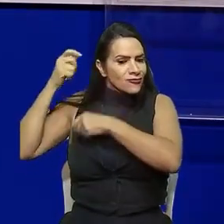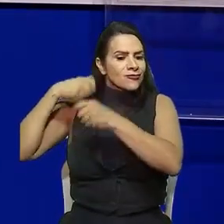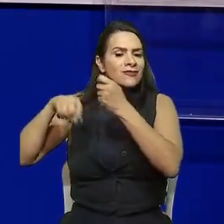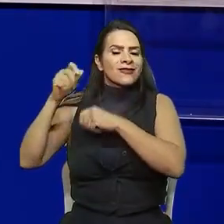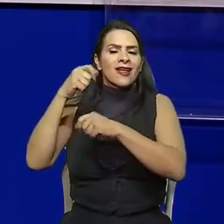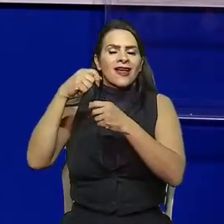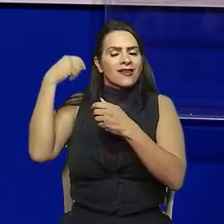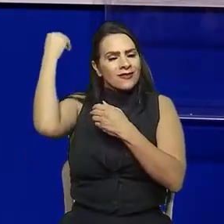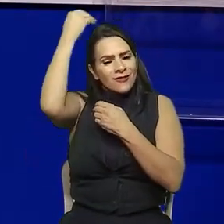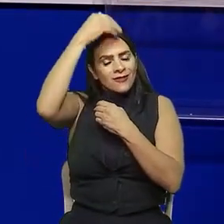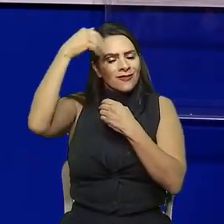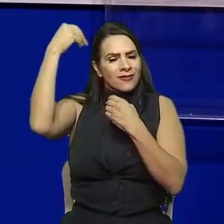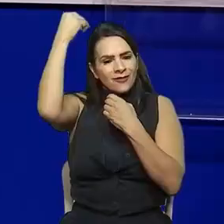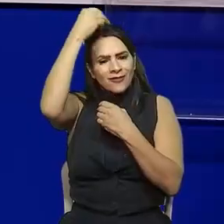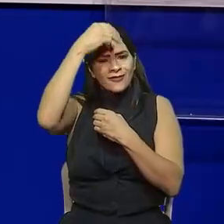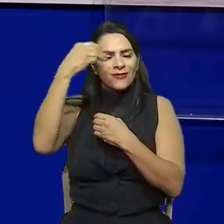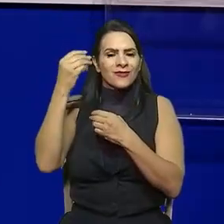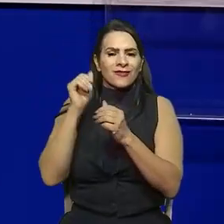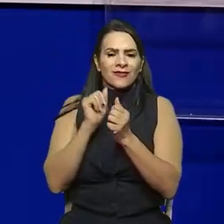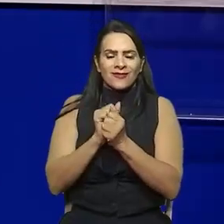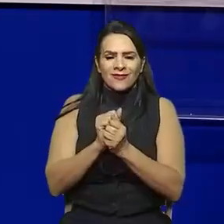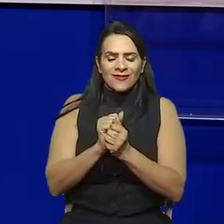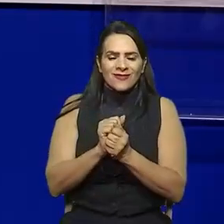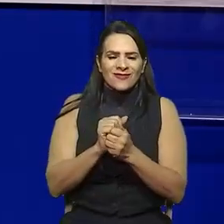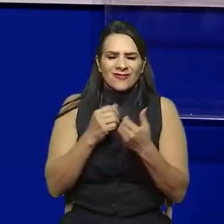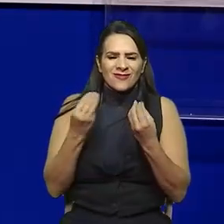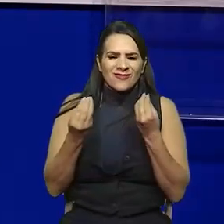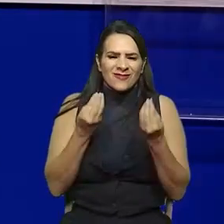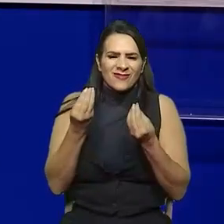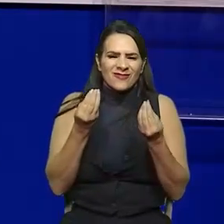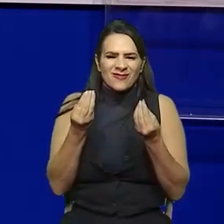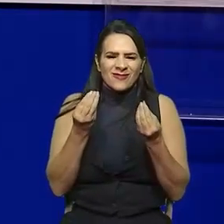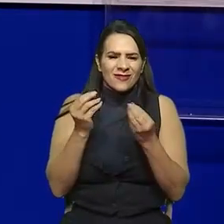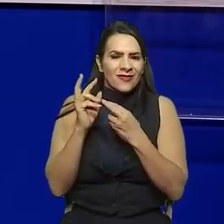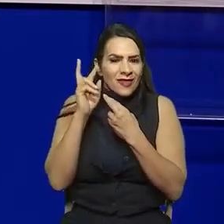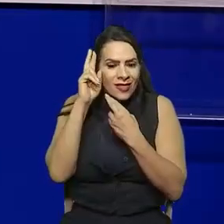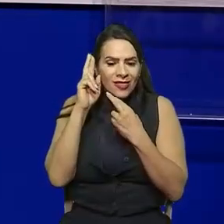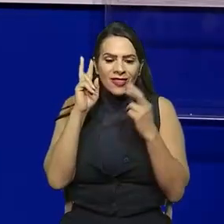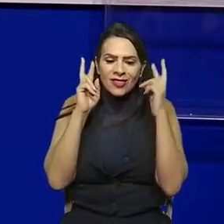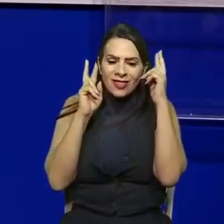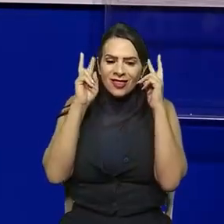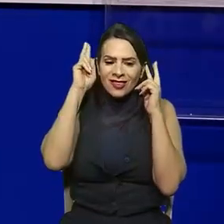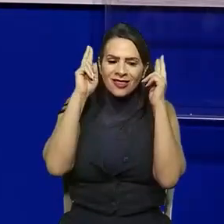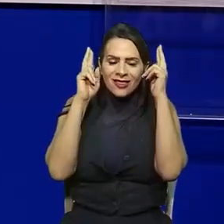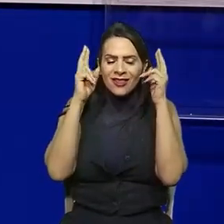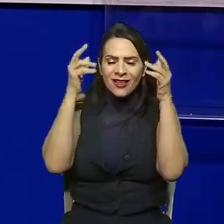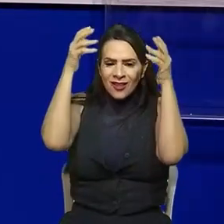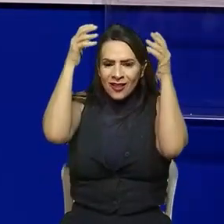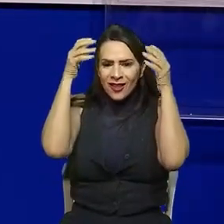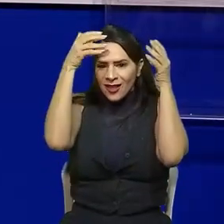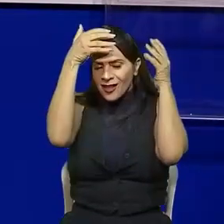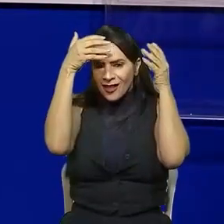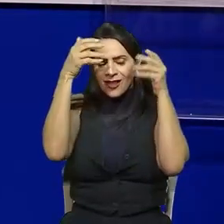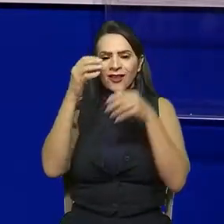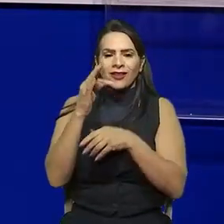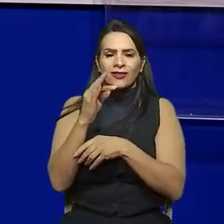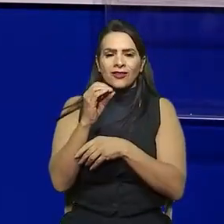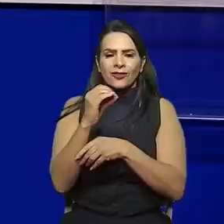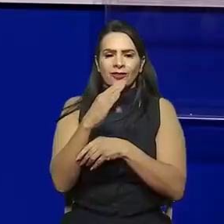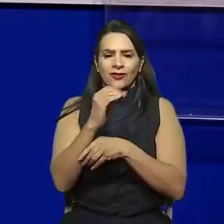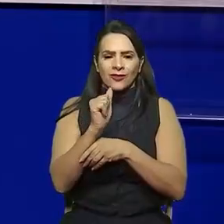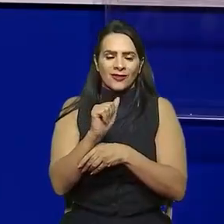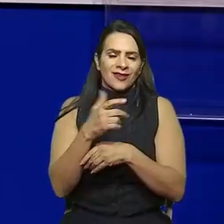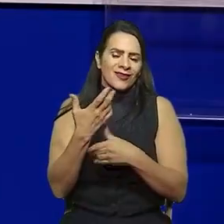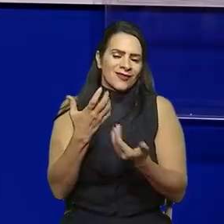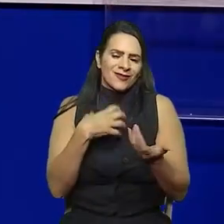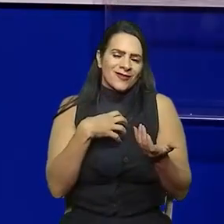bobs, aí botava os misses, né? As presilhas assim, e colocava a touca. Grampo. Grampo, é. Eu sou